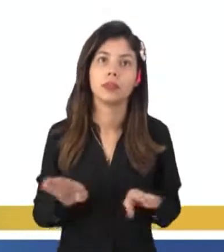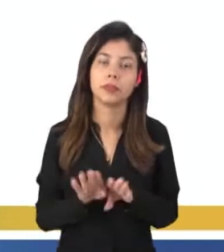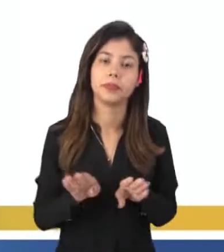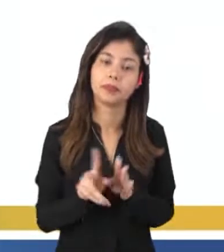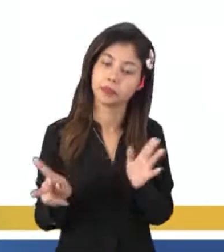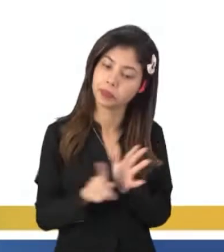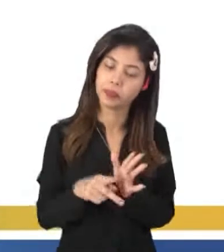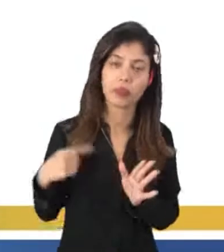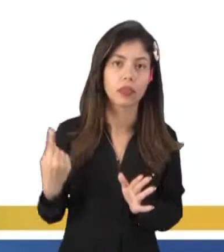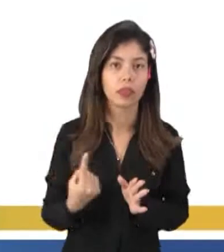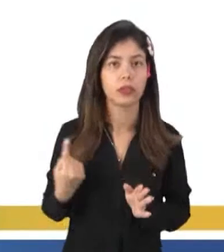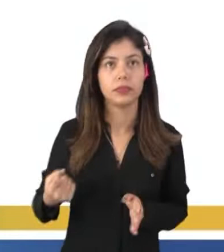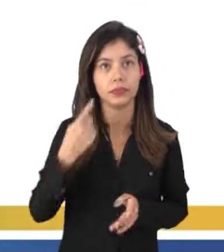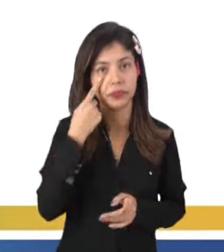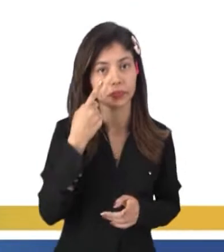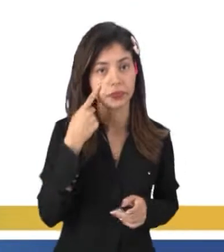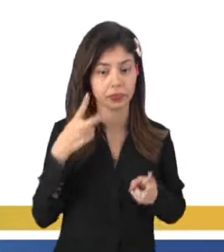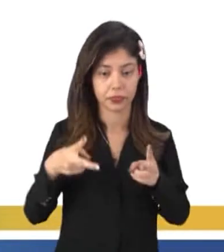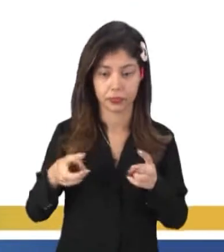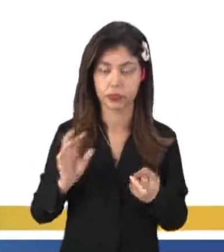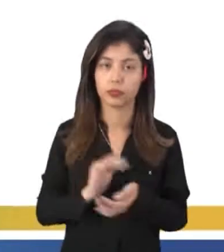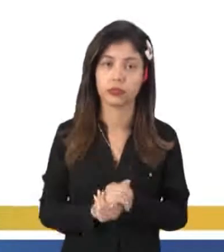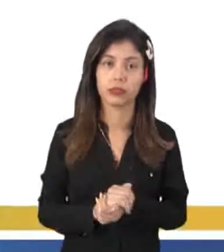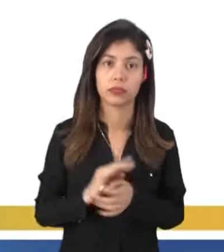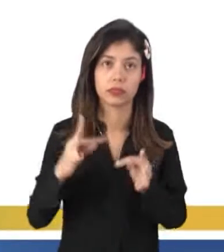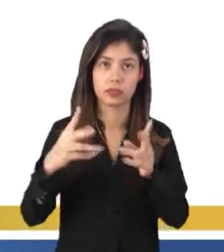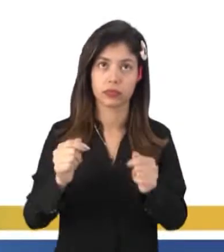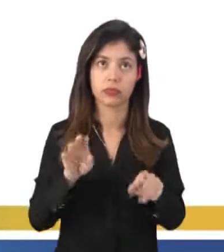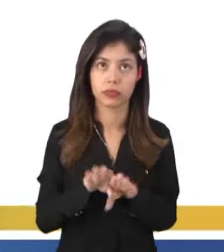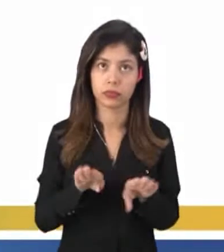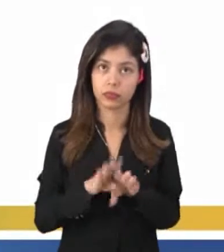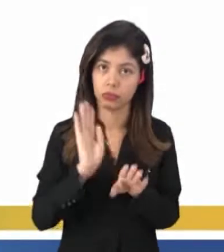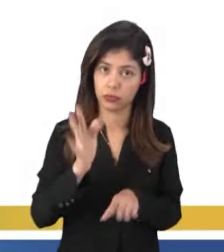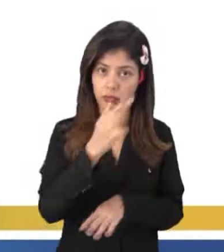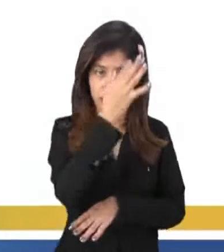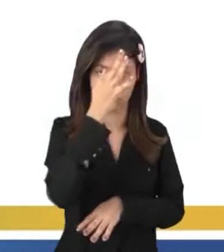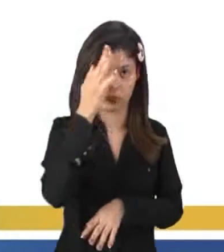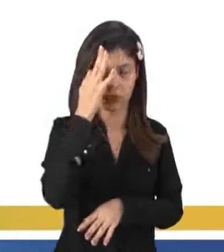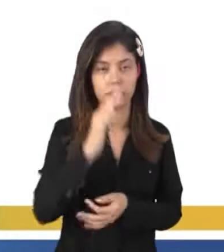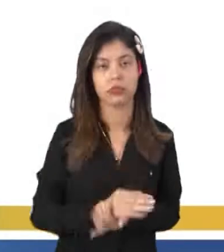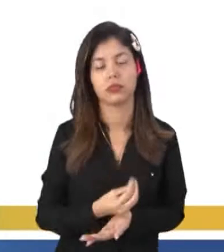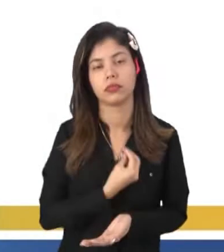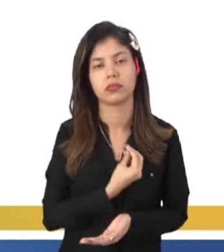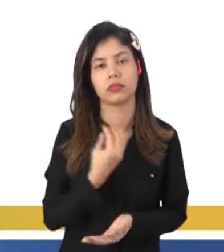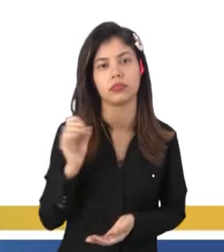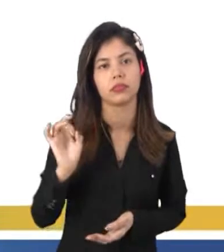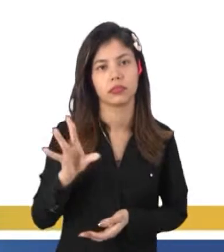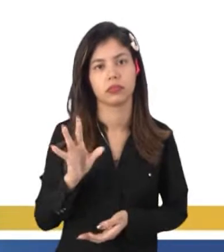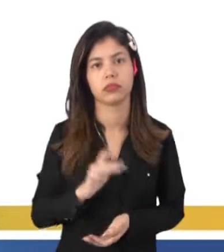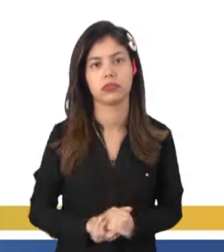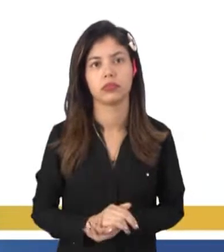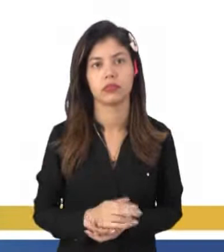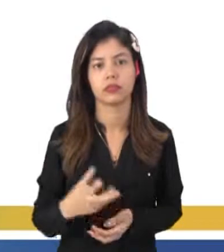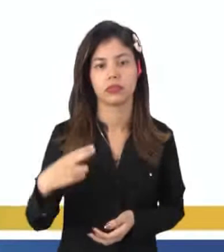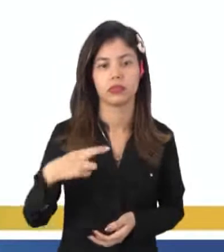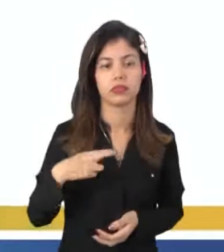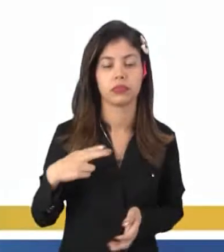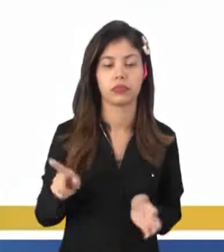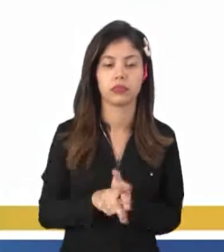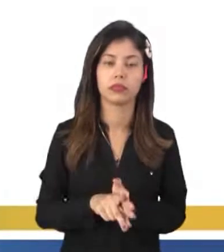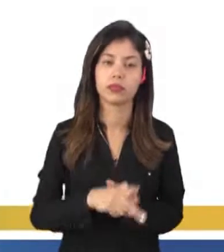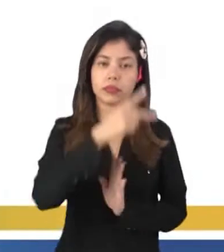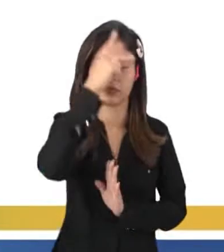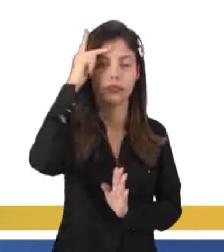individual, né? Observe que a religião é coletiva, já a filosofia de vida é algo totalmente individual e pessoal, particular da